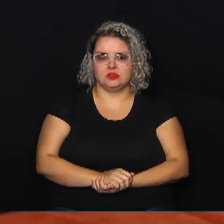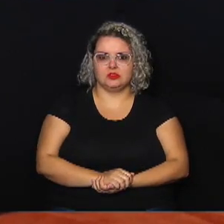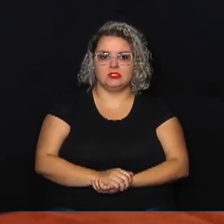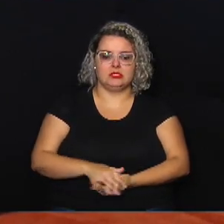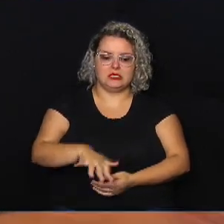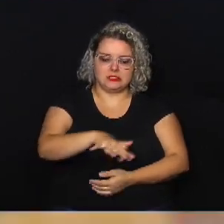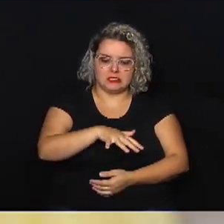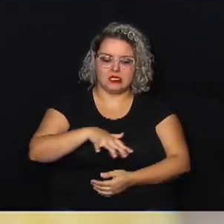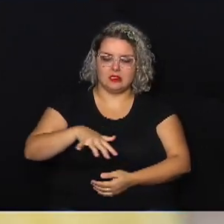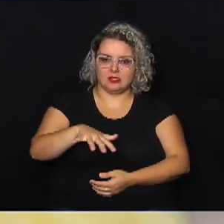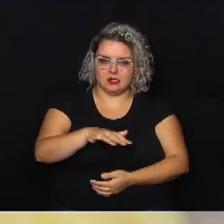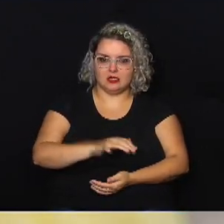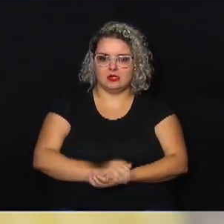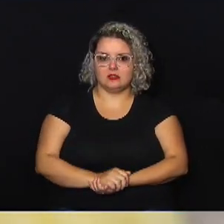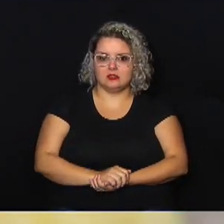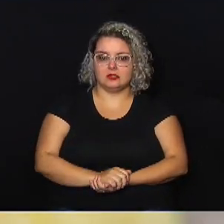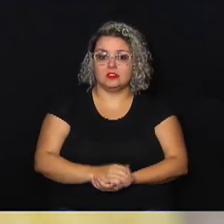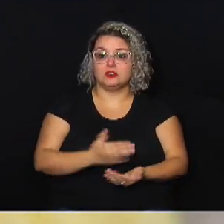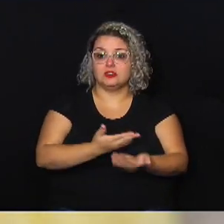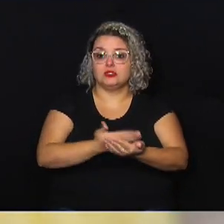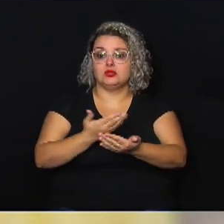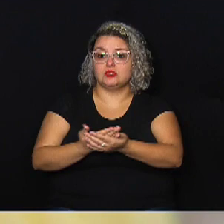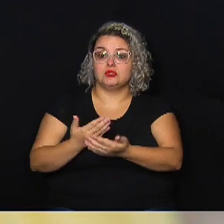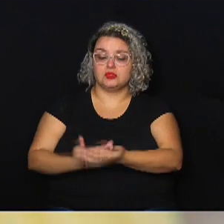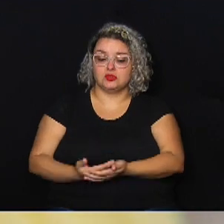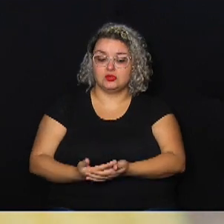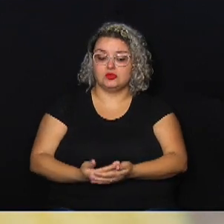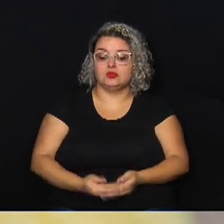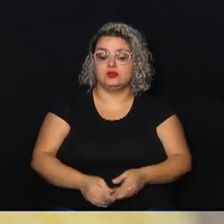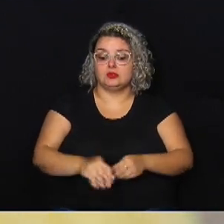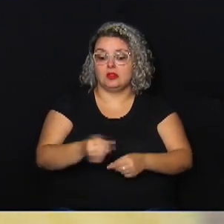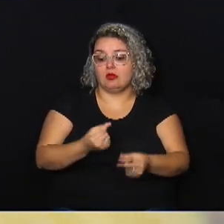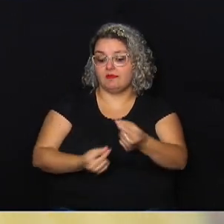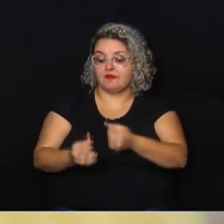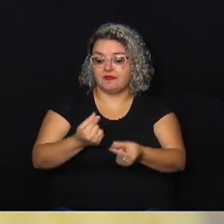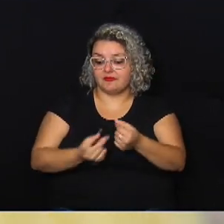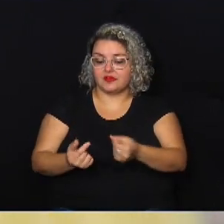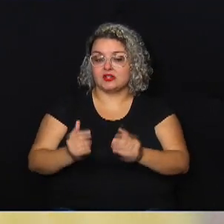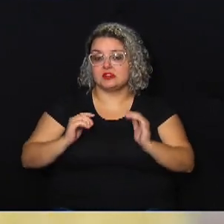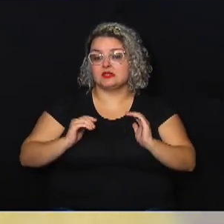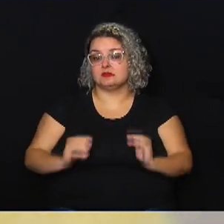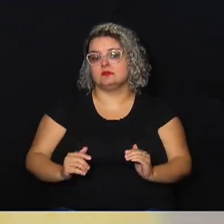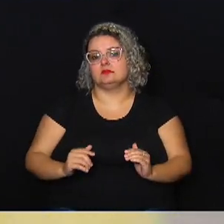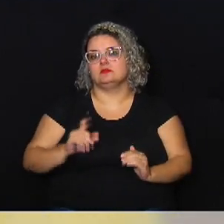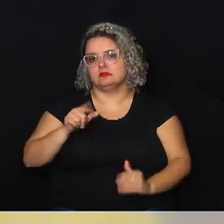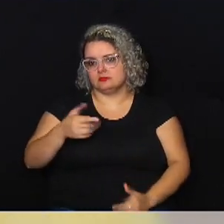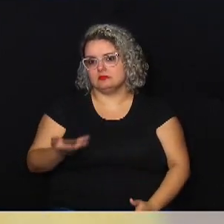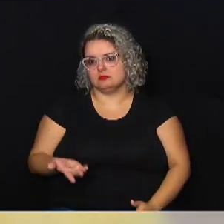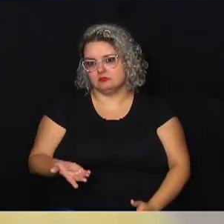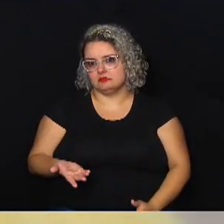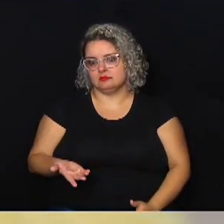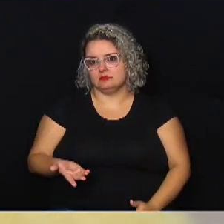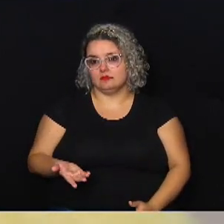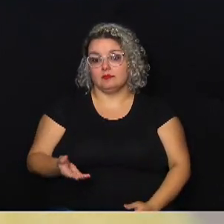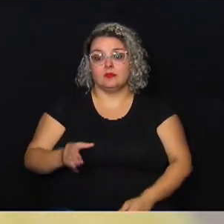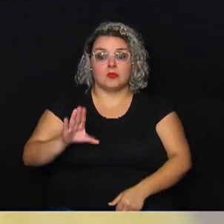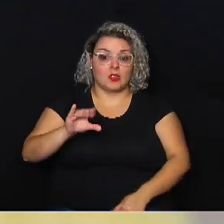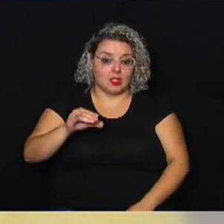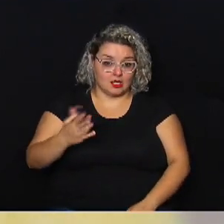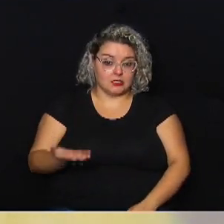área, se estuda finanças comportamentais, que é psicologia econômica, sabe? As ciências